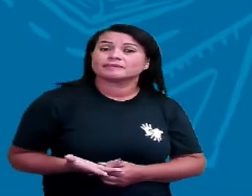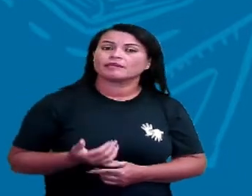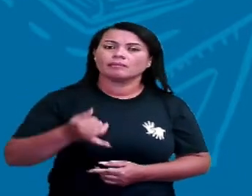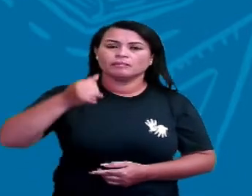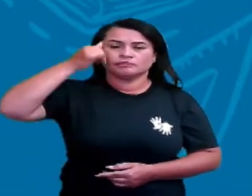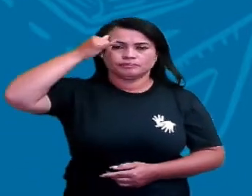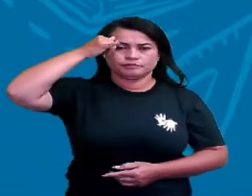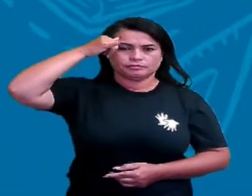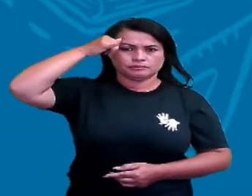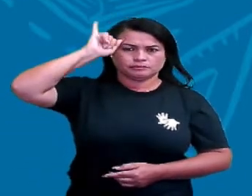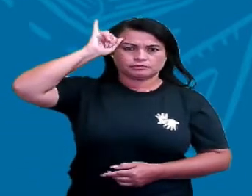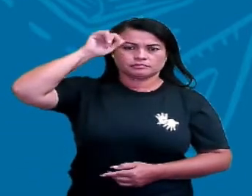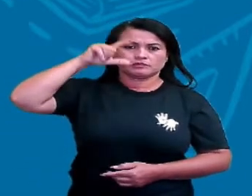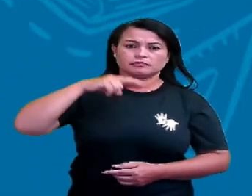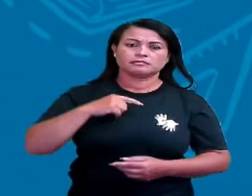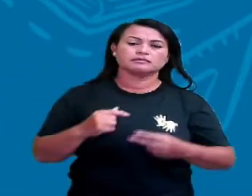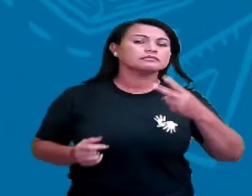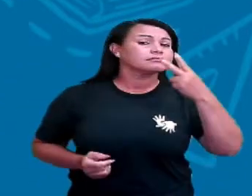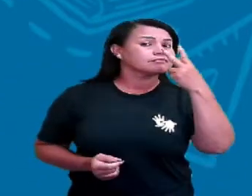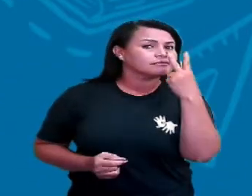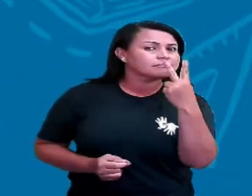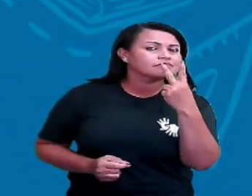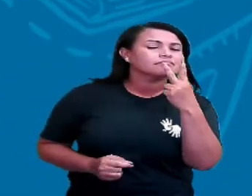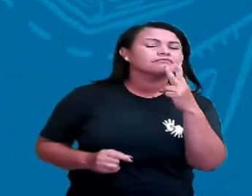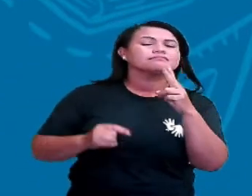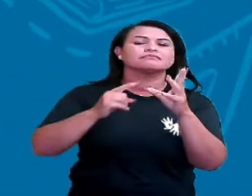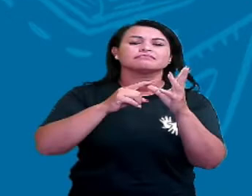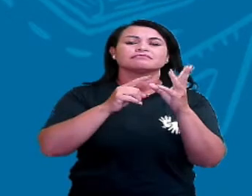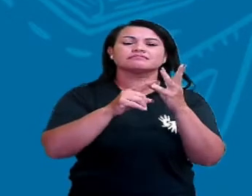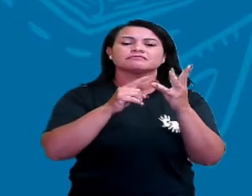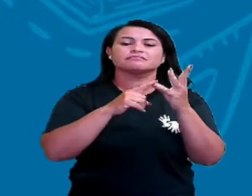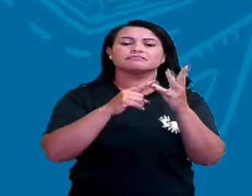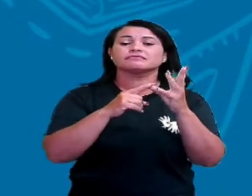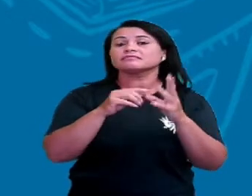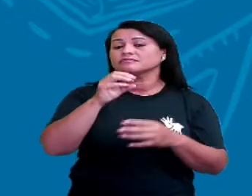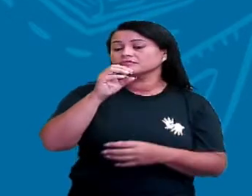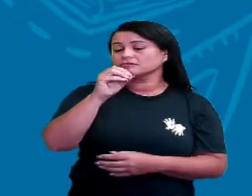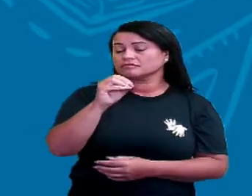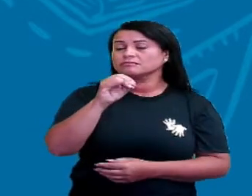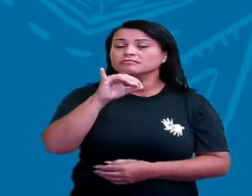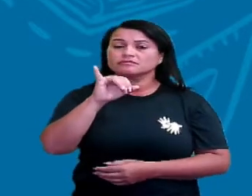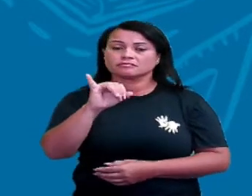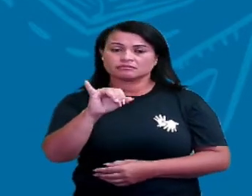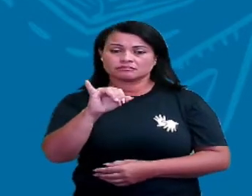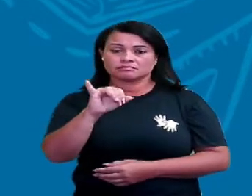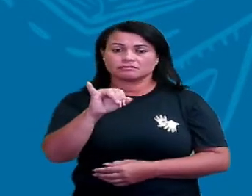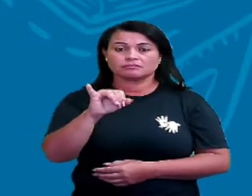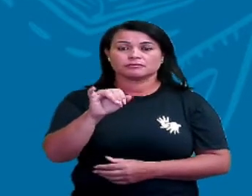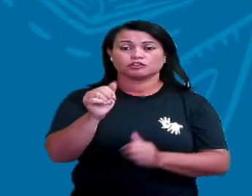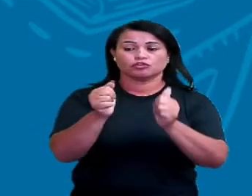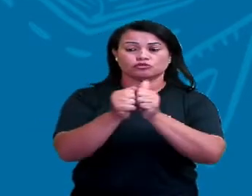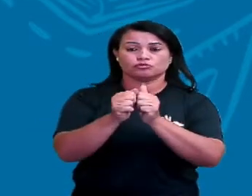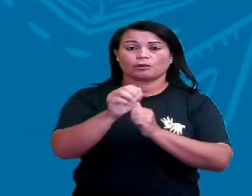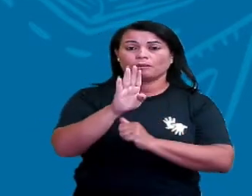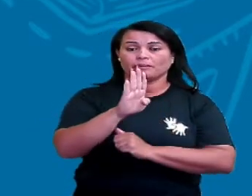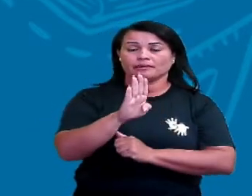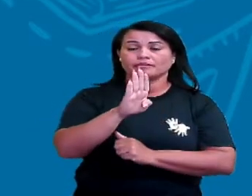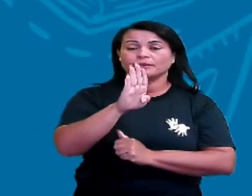gente tem 2 vogais, o O e o I, que junto com o B